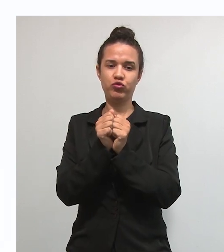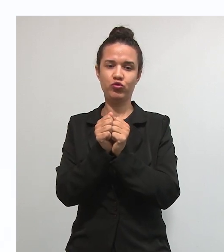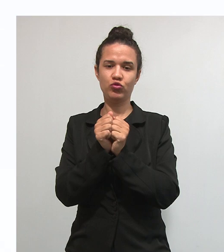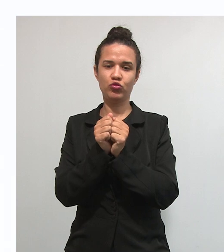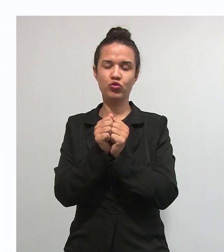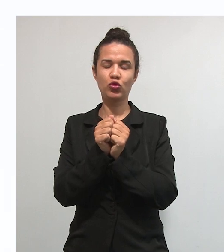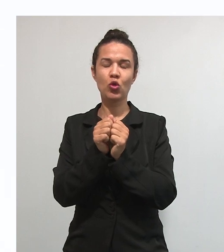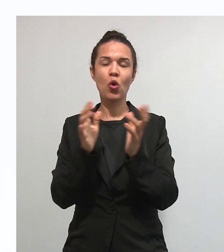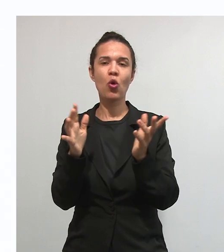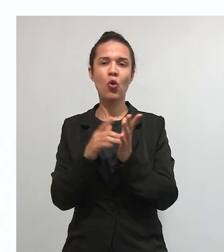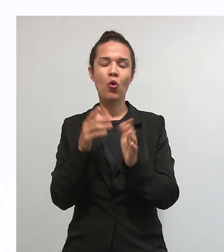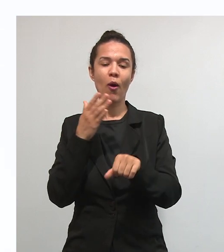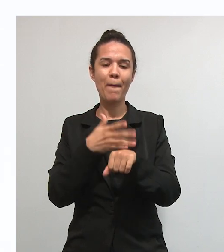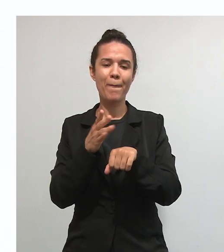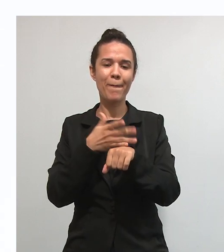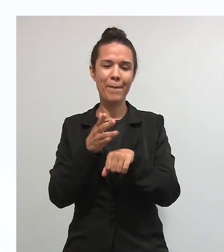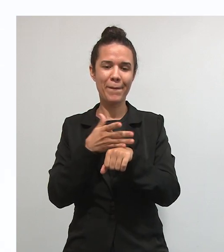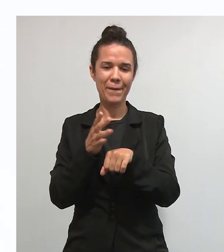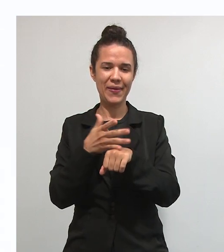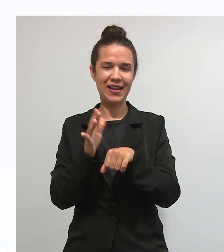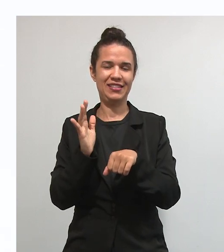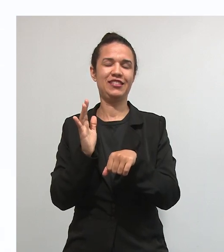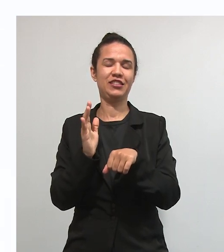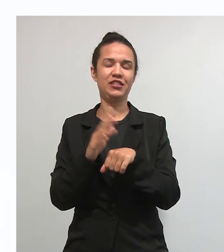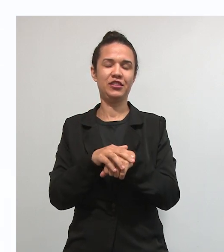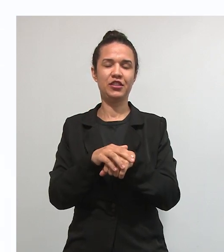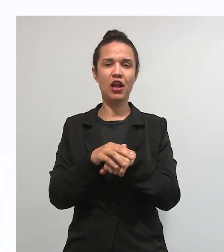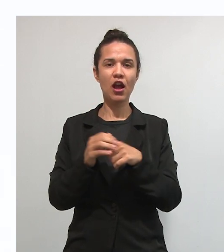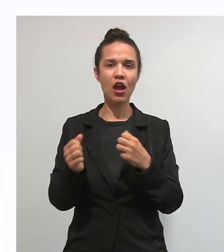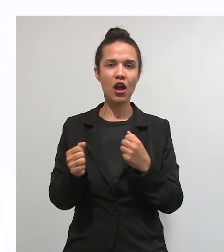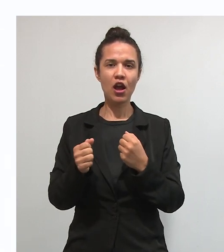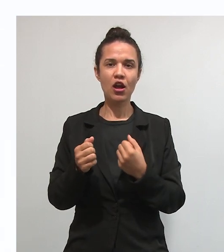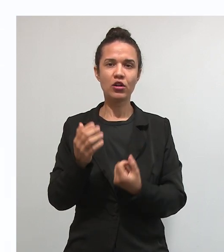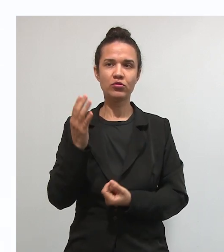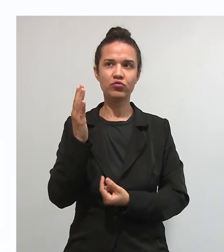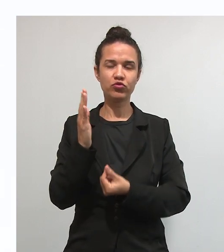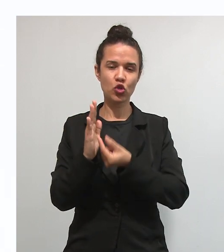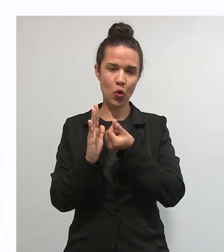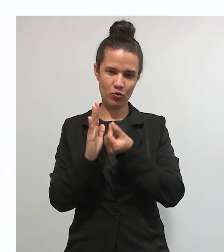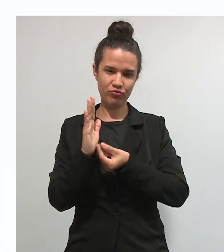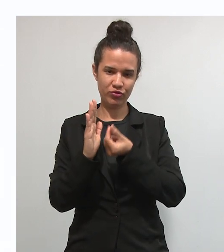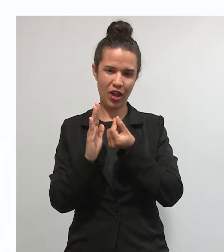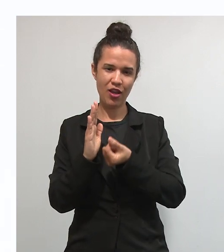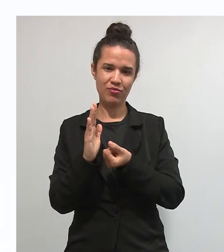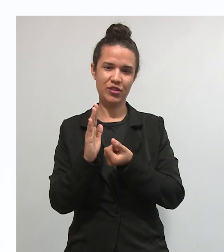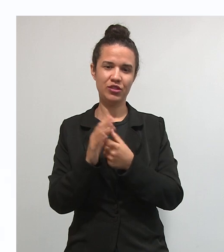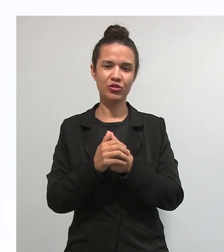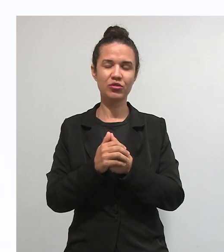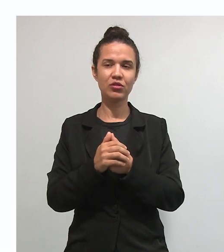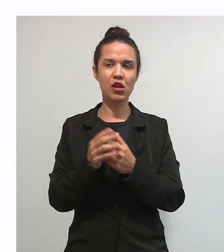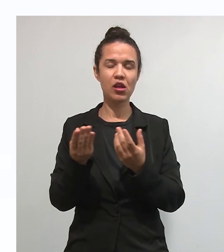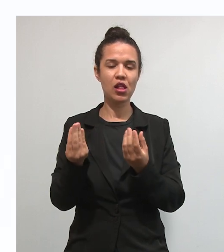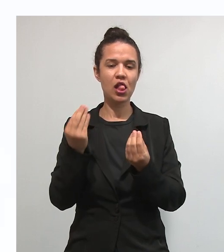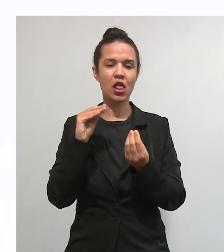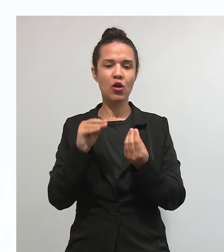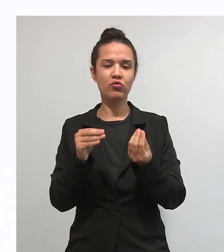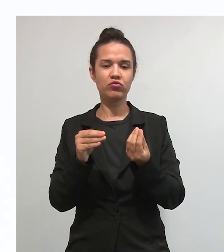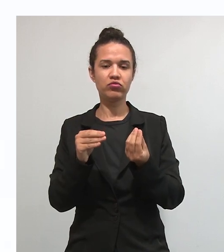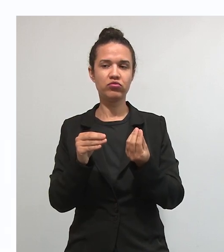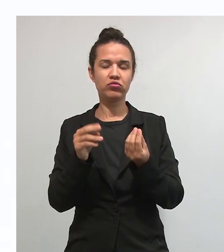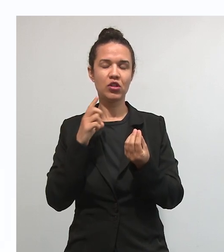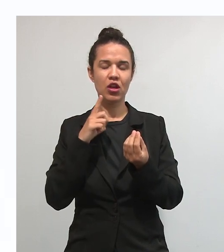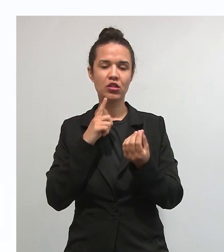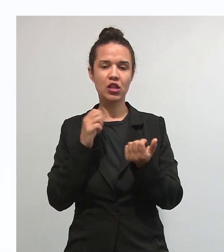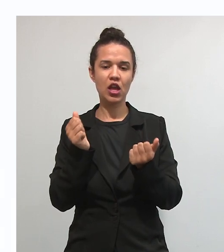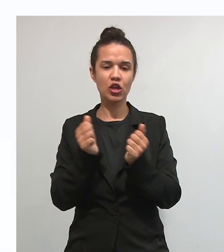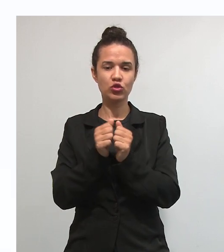quê? Analisar tanto as receitas estimadas e as despesas fixadas no orçamento, em confronto o quê? Respectivamente